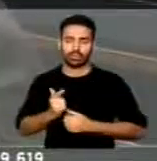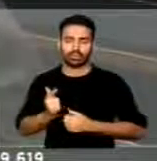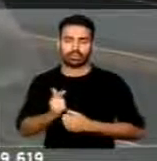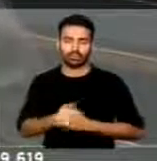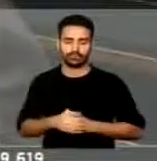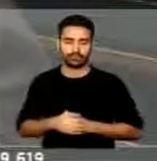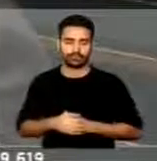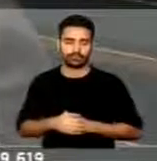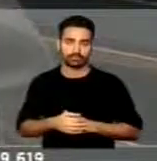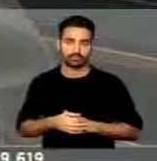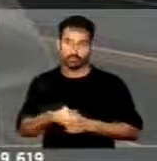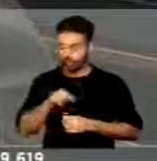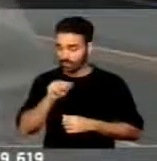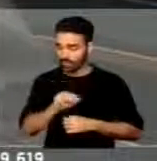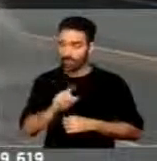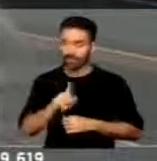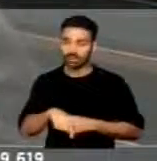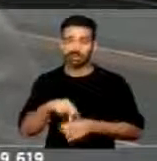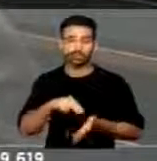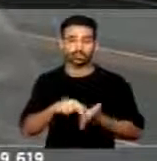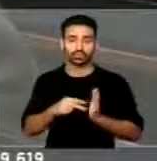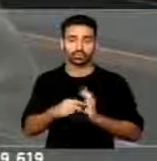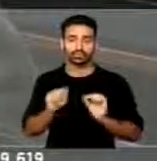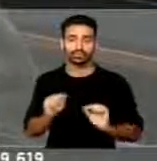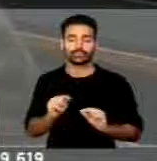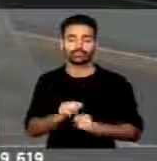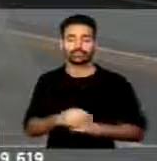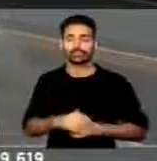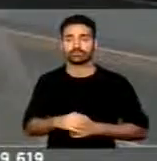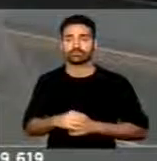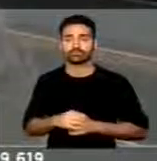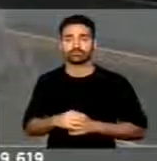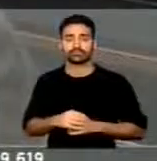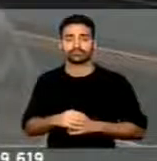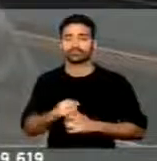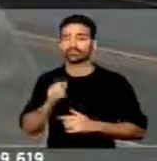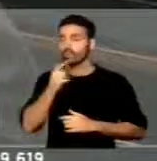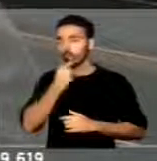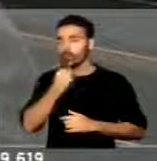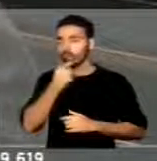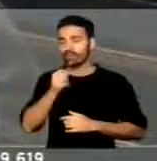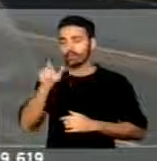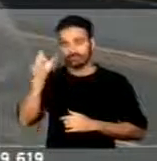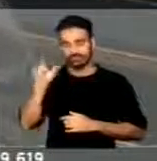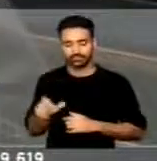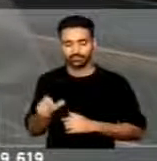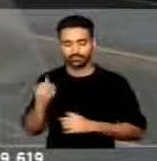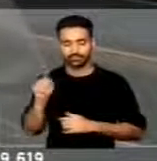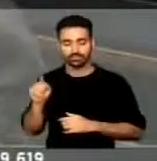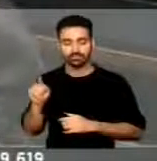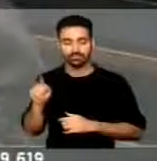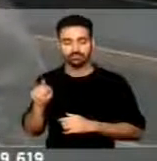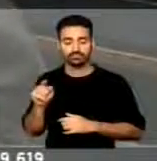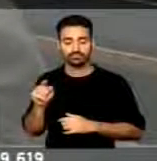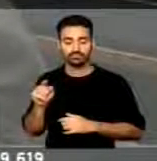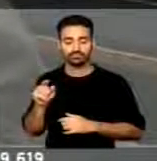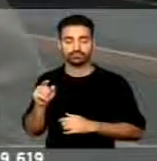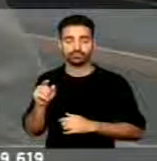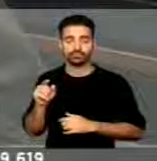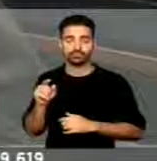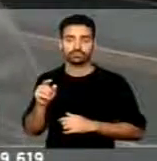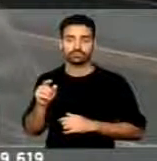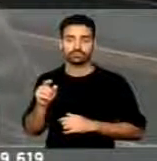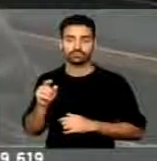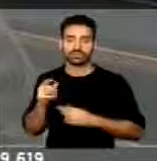Mais ou menos foi isso. Depois que aquele cidadão americano deu conhecimento das conversas que